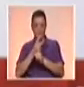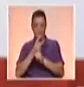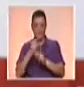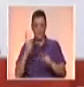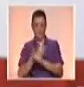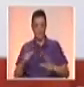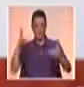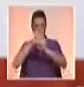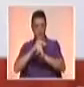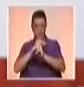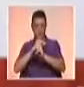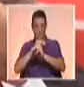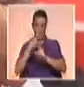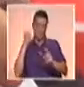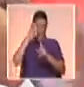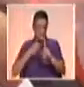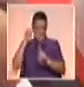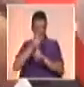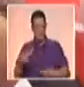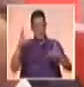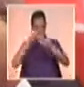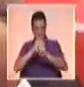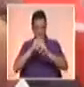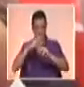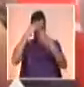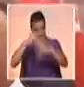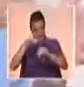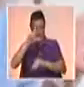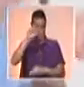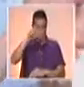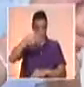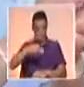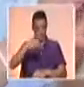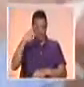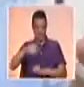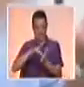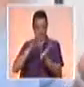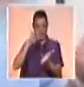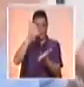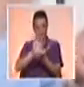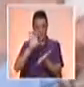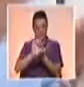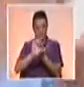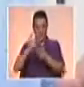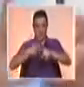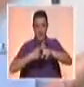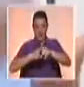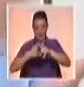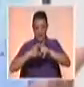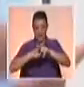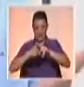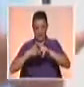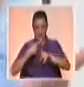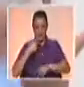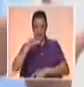nova, uma nova aventura. Quanto ao ensino desta língua, a autora deste dicionário afirma que o interesse e a procura pela